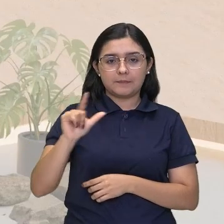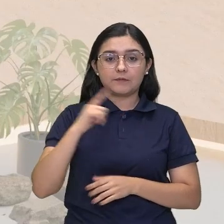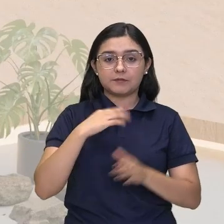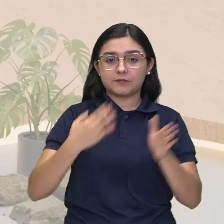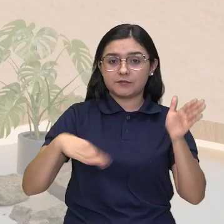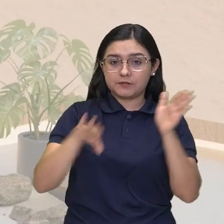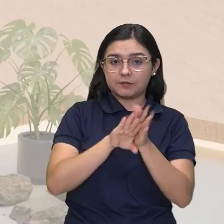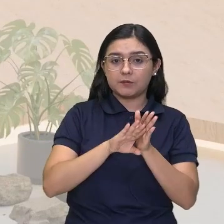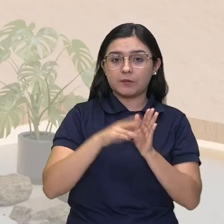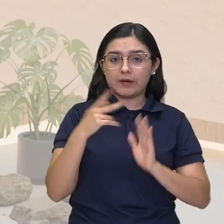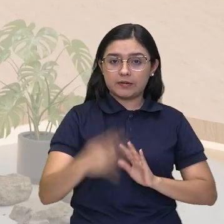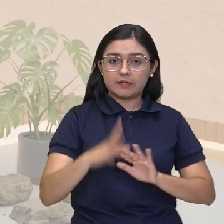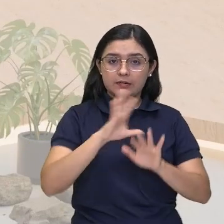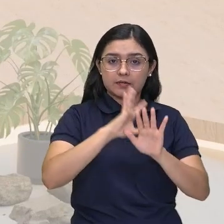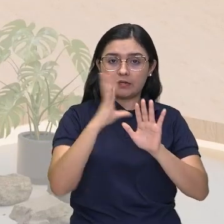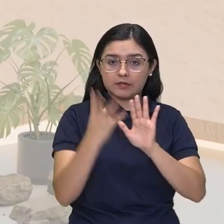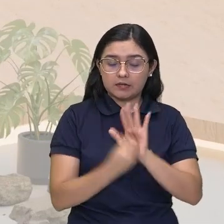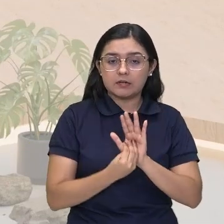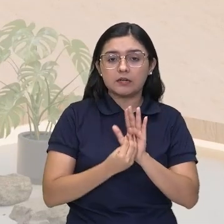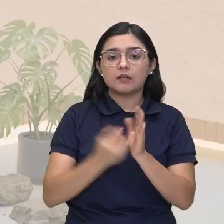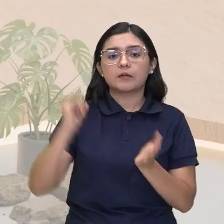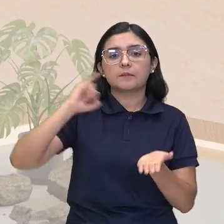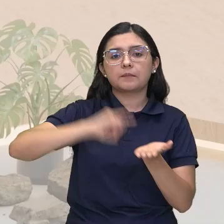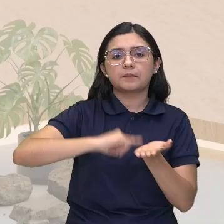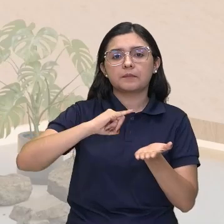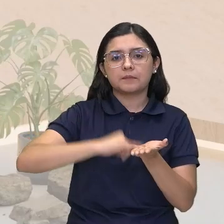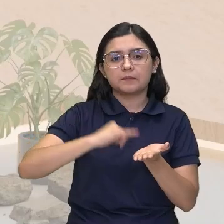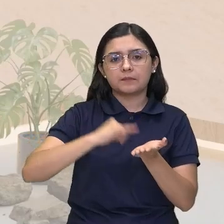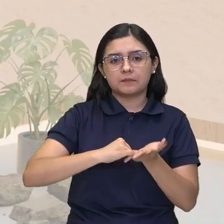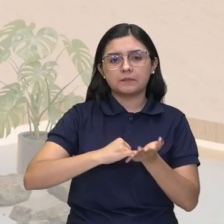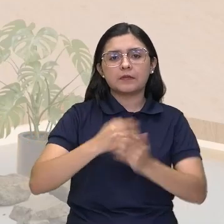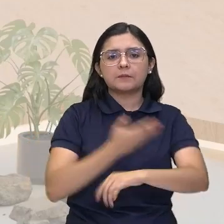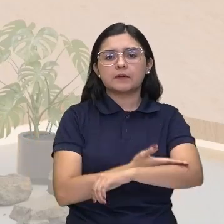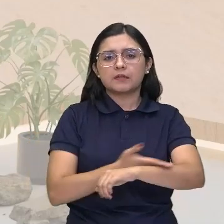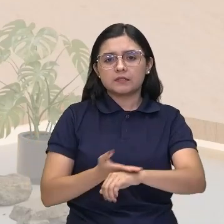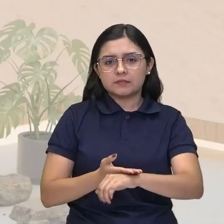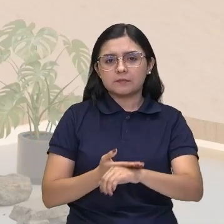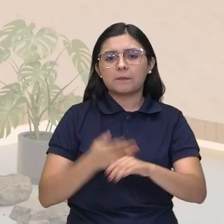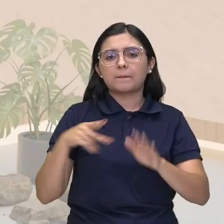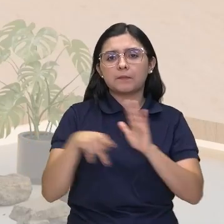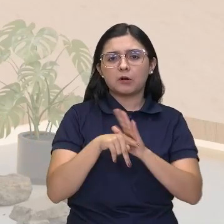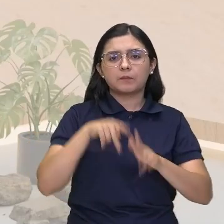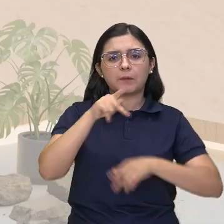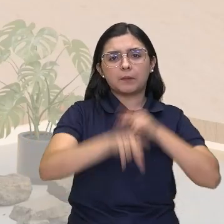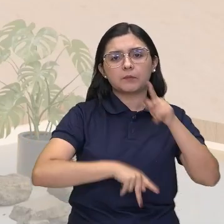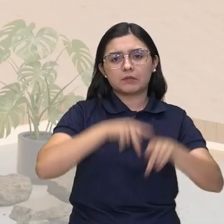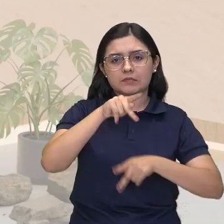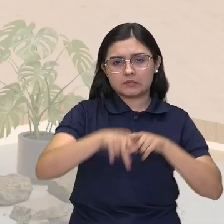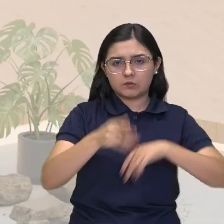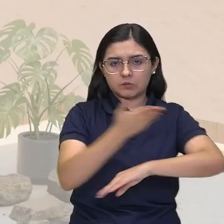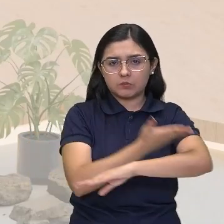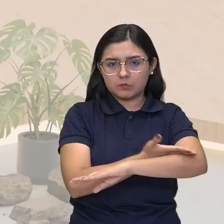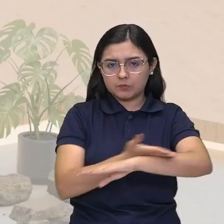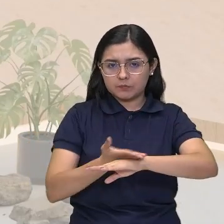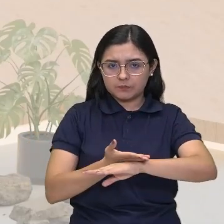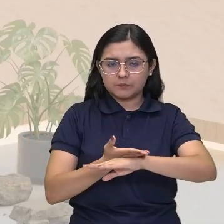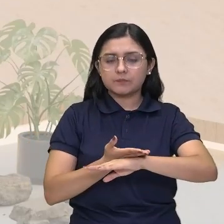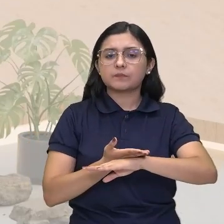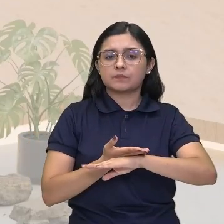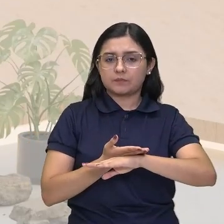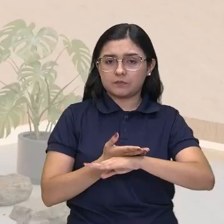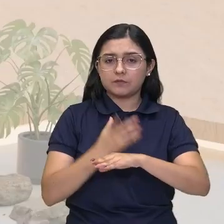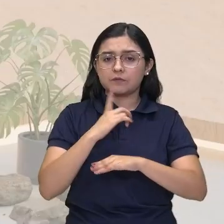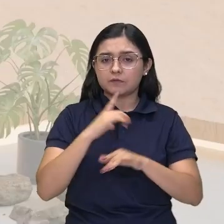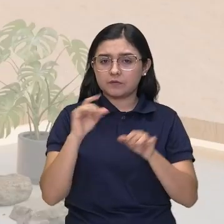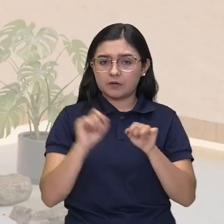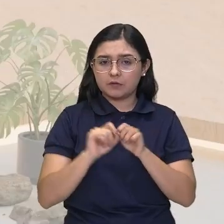amazônica, ele implantou, né, o chamado embranquecimento, né, da população, o lusitanismo, isto é, fazer com